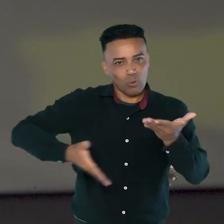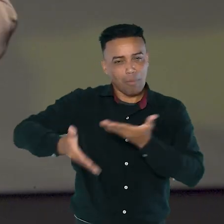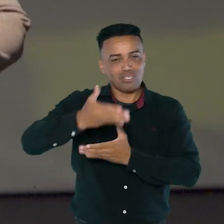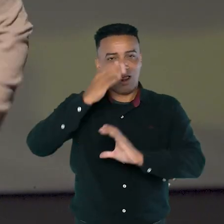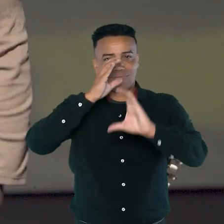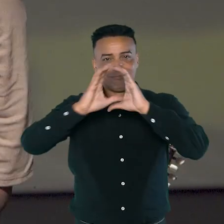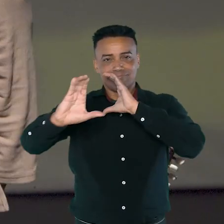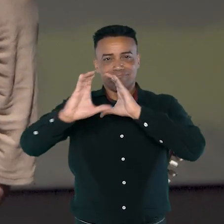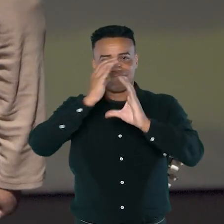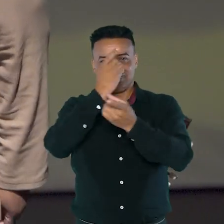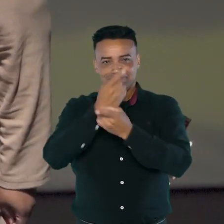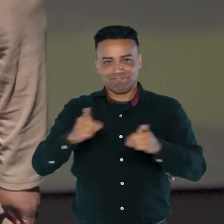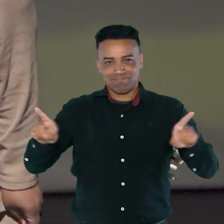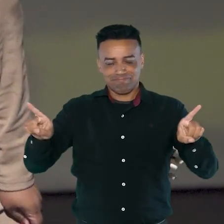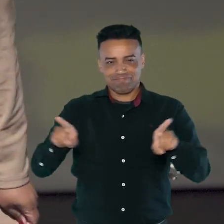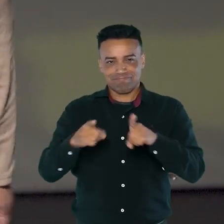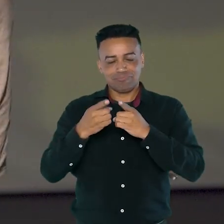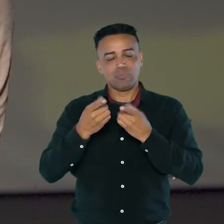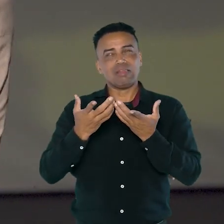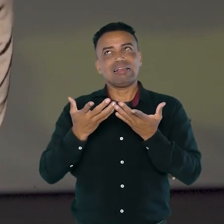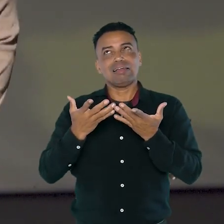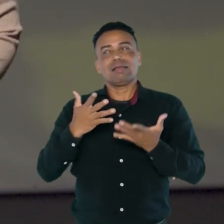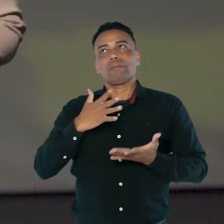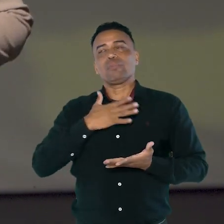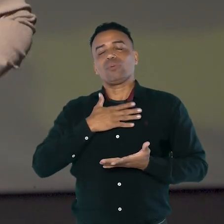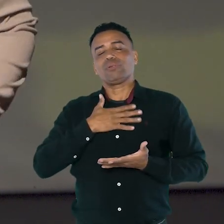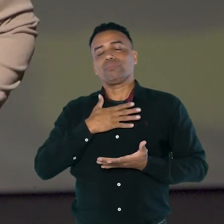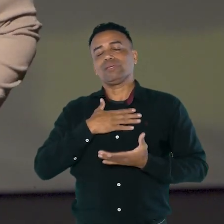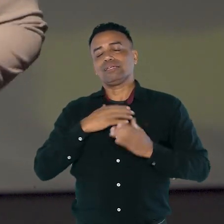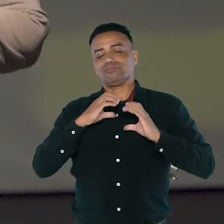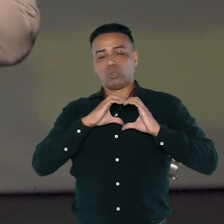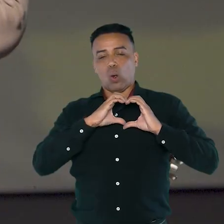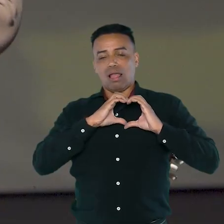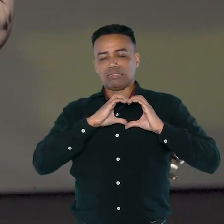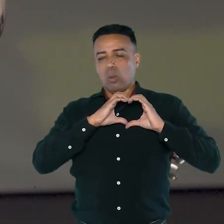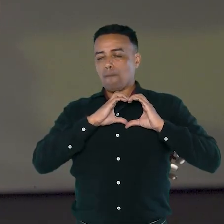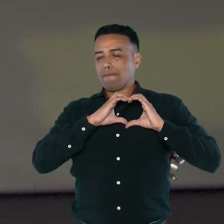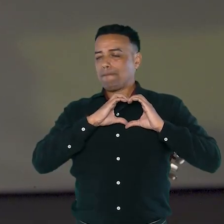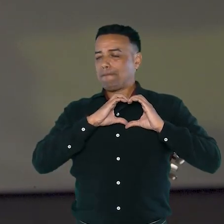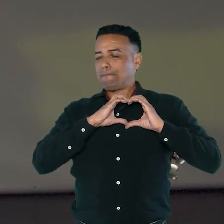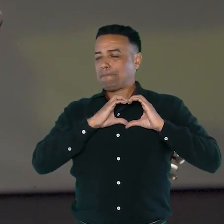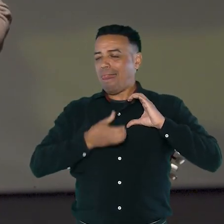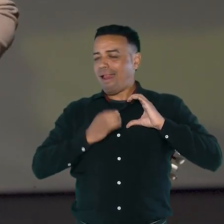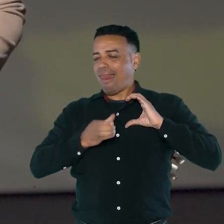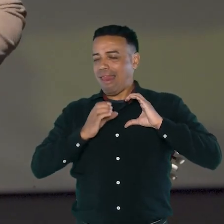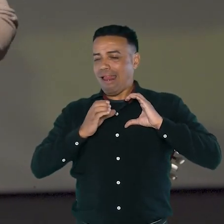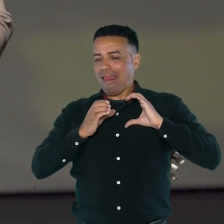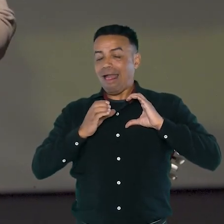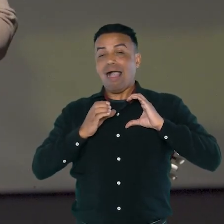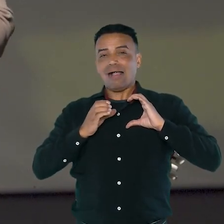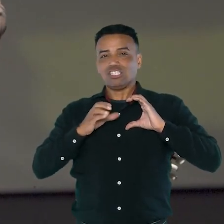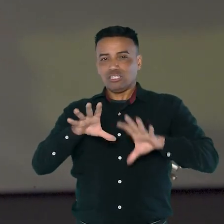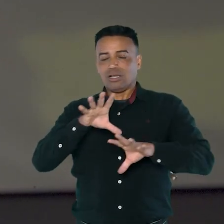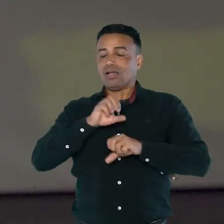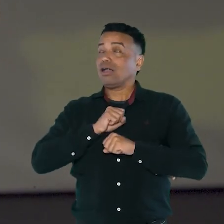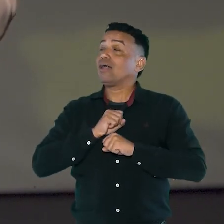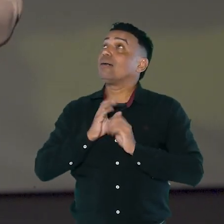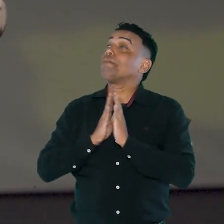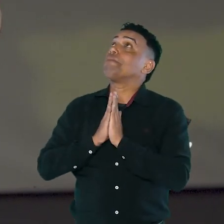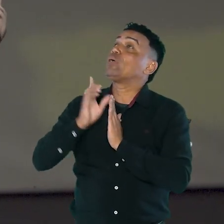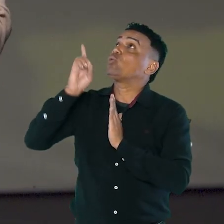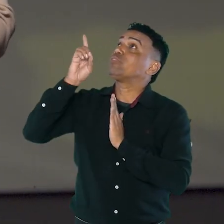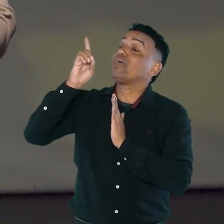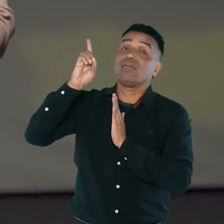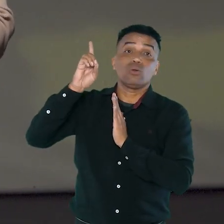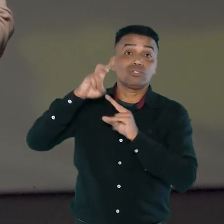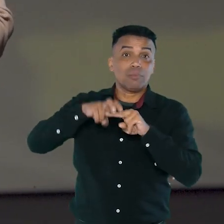compartilhar uma canção que me arranca pedaços. Essas que a gente escuta e fala, meu Deus, é